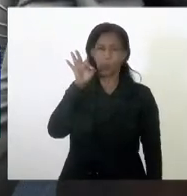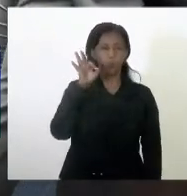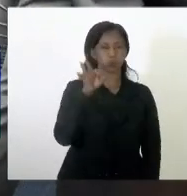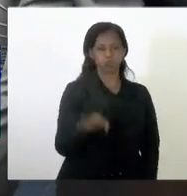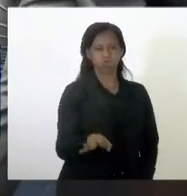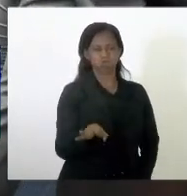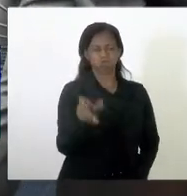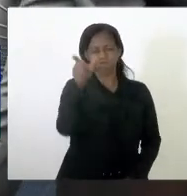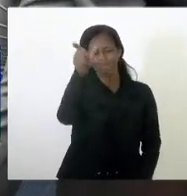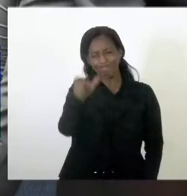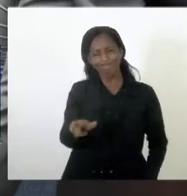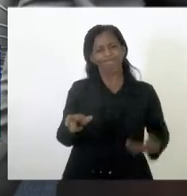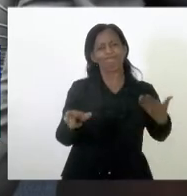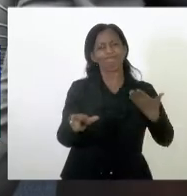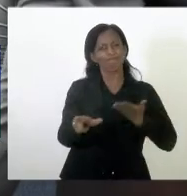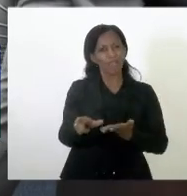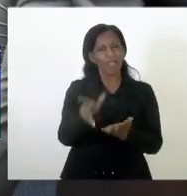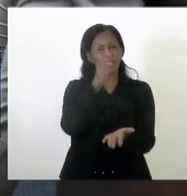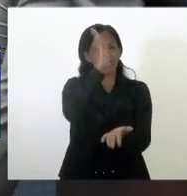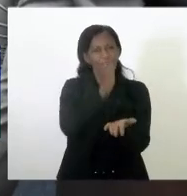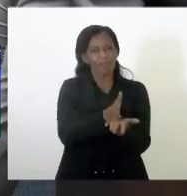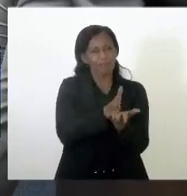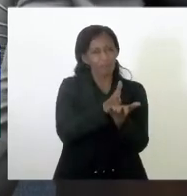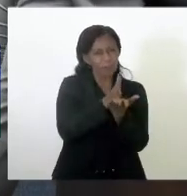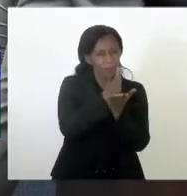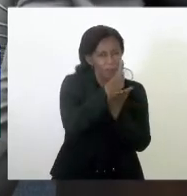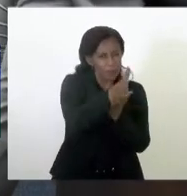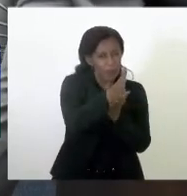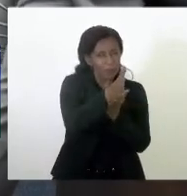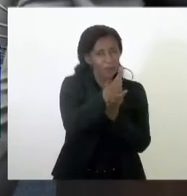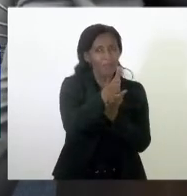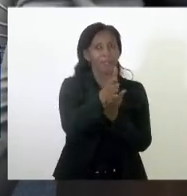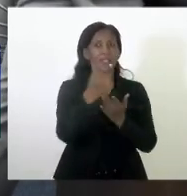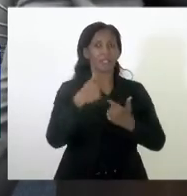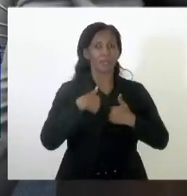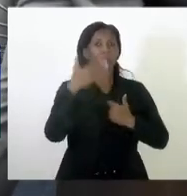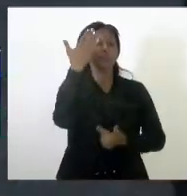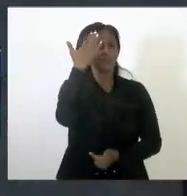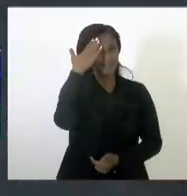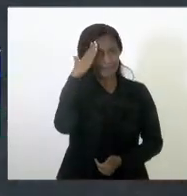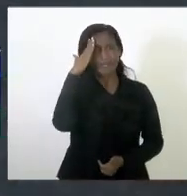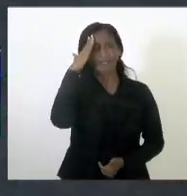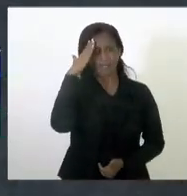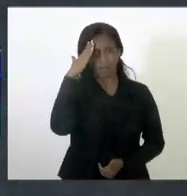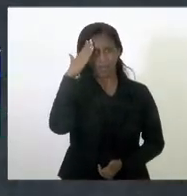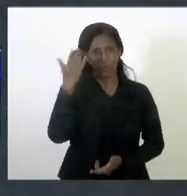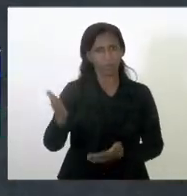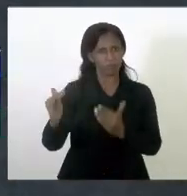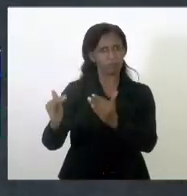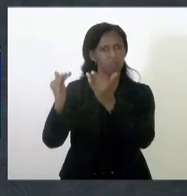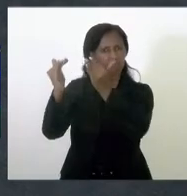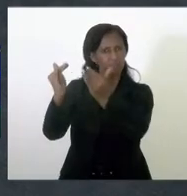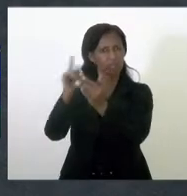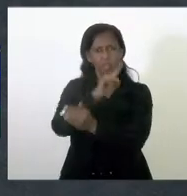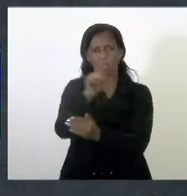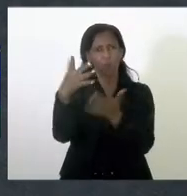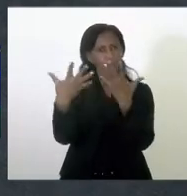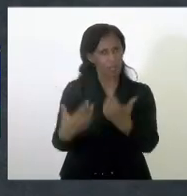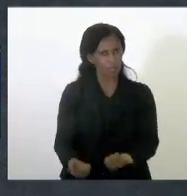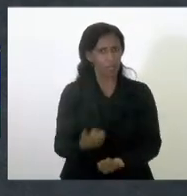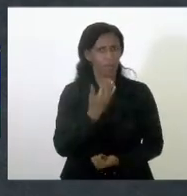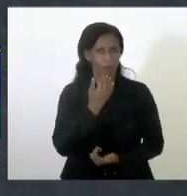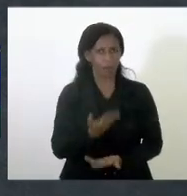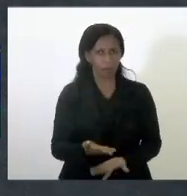exatamente, cirurgicamente, na linha que eu me propus. Eu entendi, Vossa Excelência, não aceitar o meu